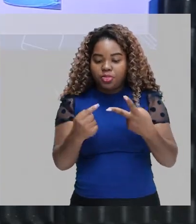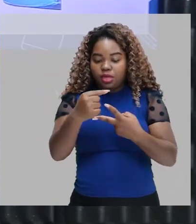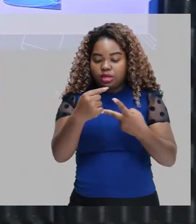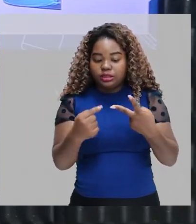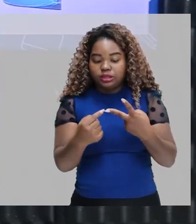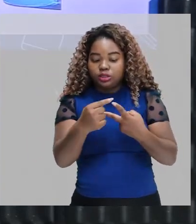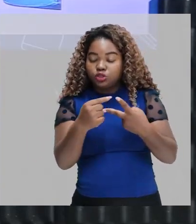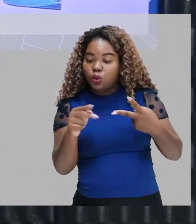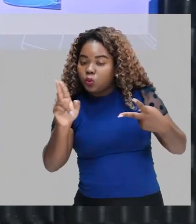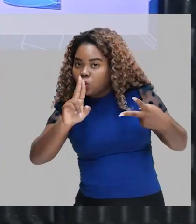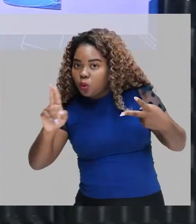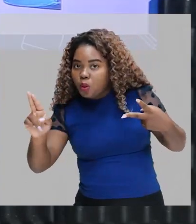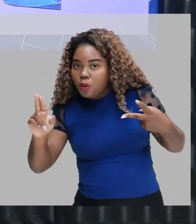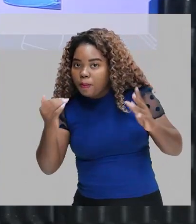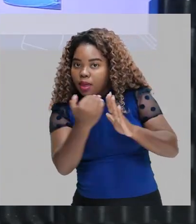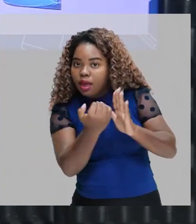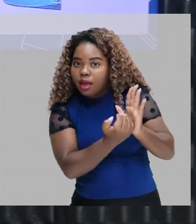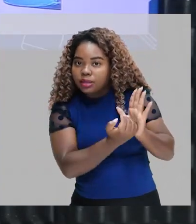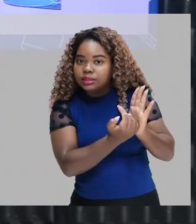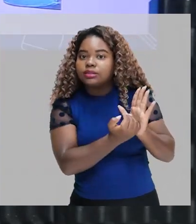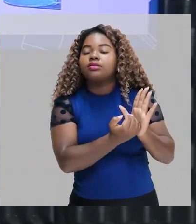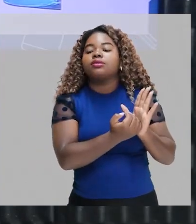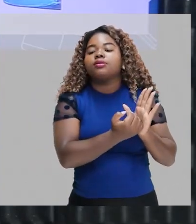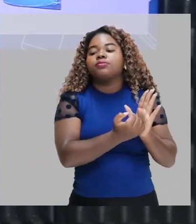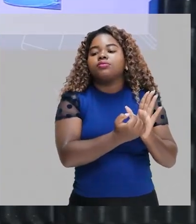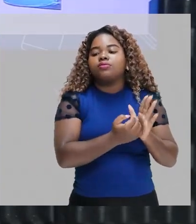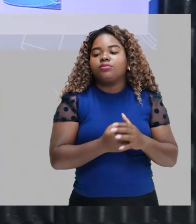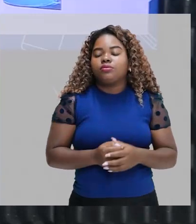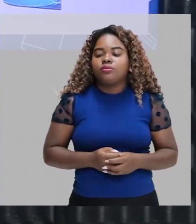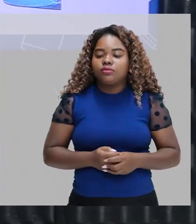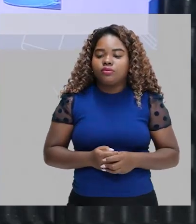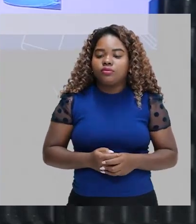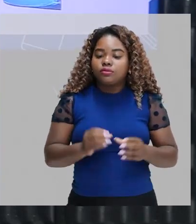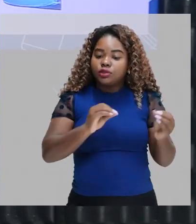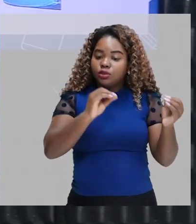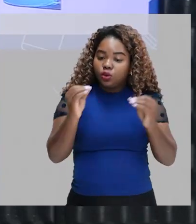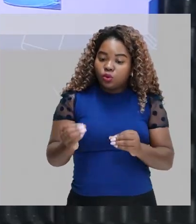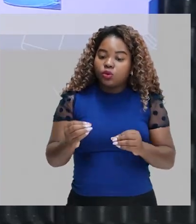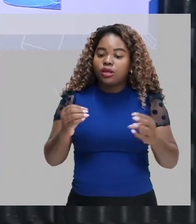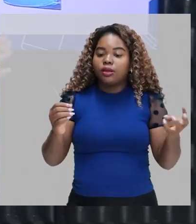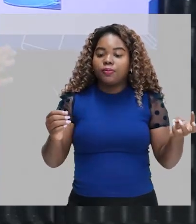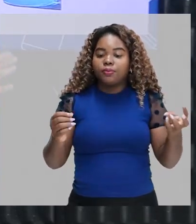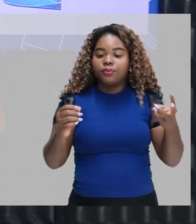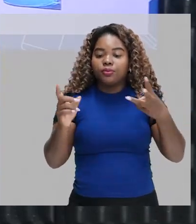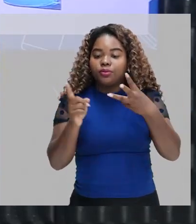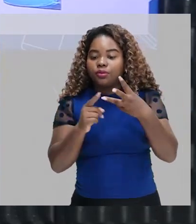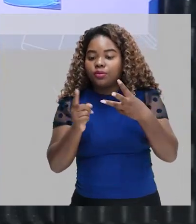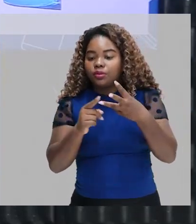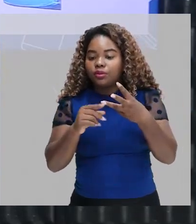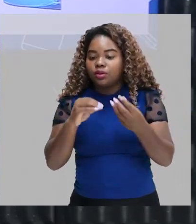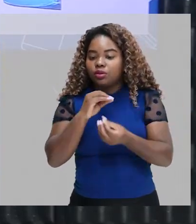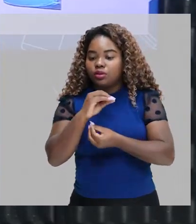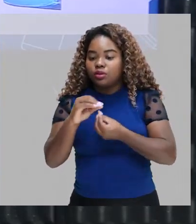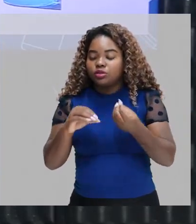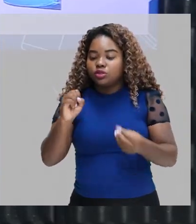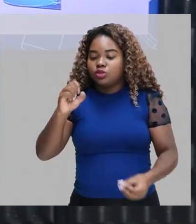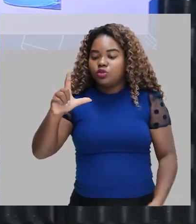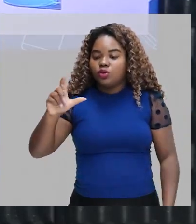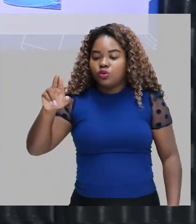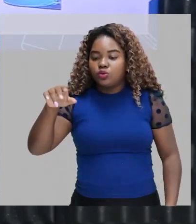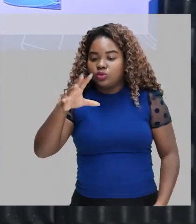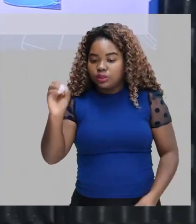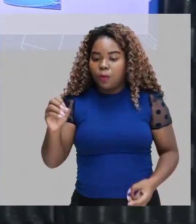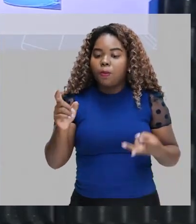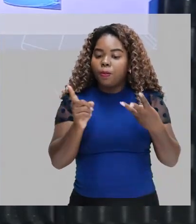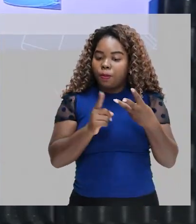dois termos, mais, vou colocar mais um termo, solução. Soluto,